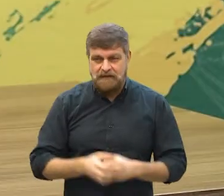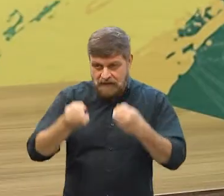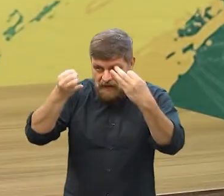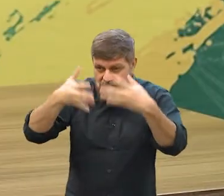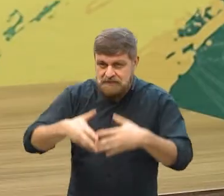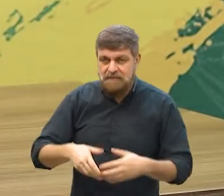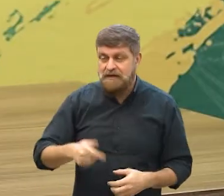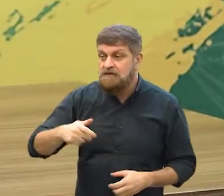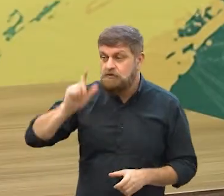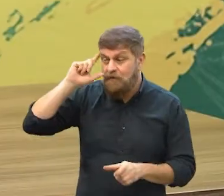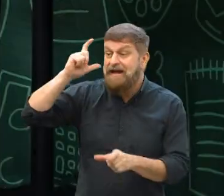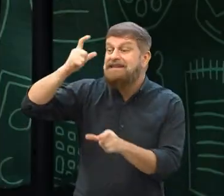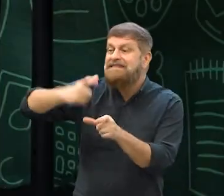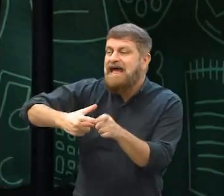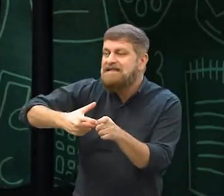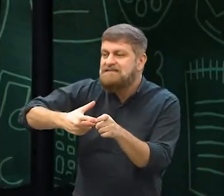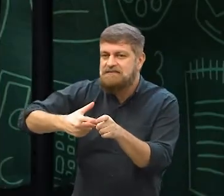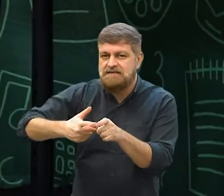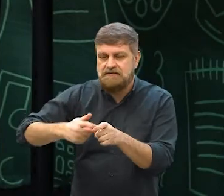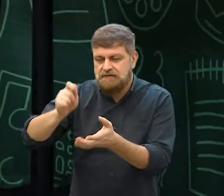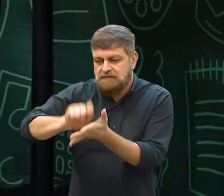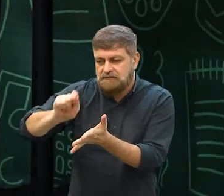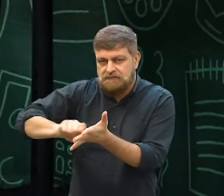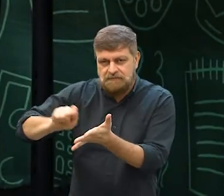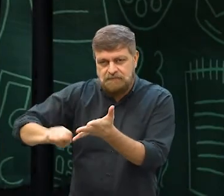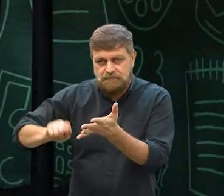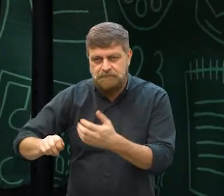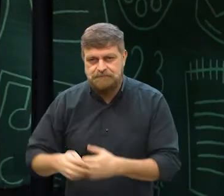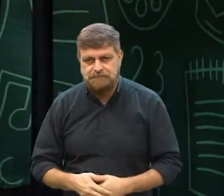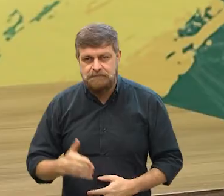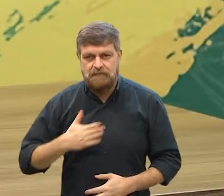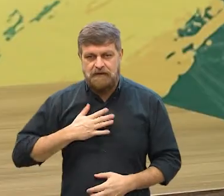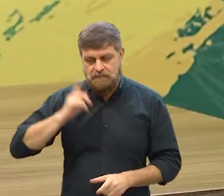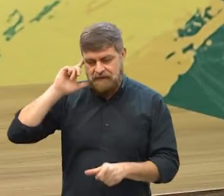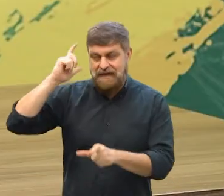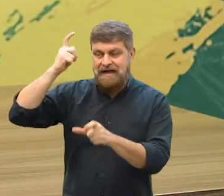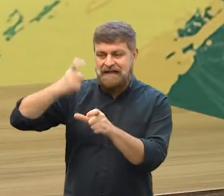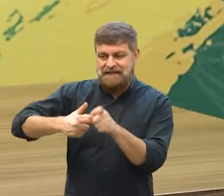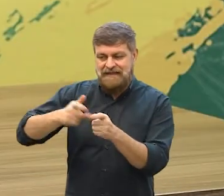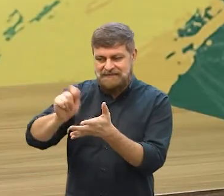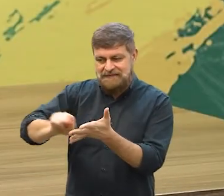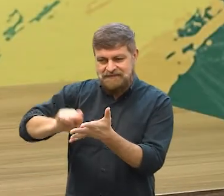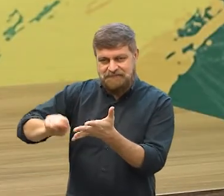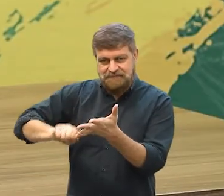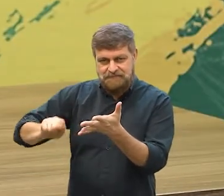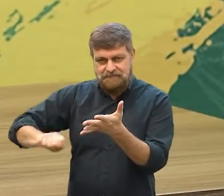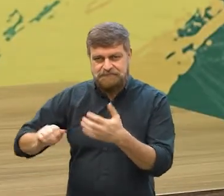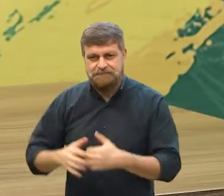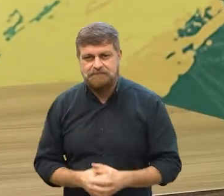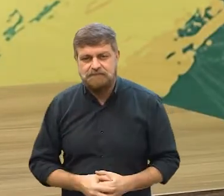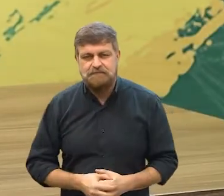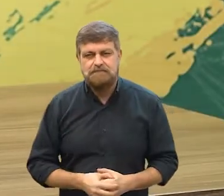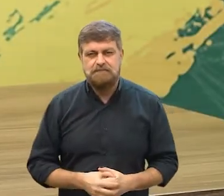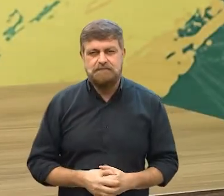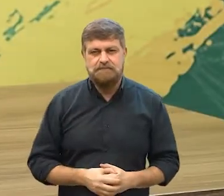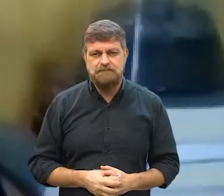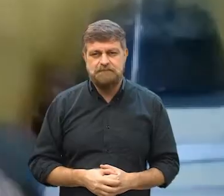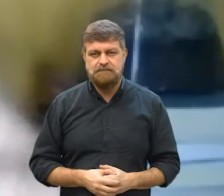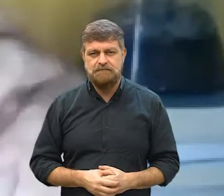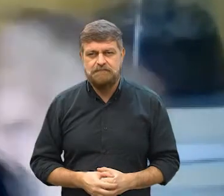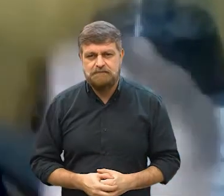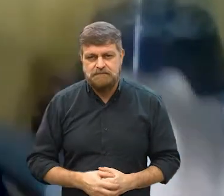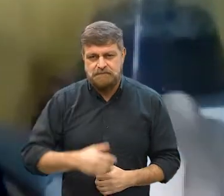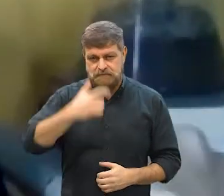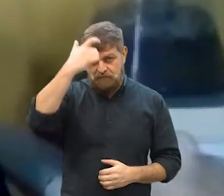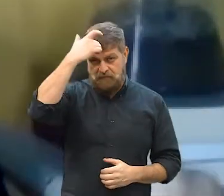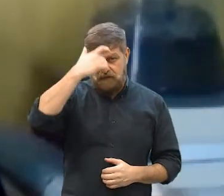prova rapidinho da sua tese Luiz André por favor Sim ela tá até a minha atenção o banco da Getúlio Vargas antes da gente foi foi no